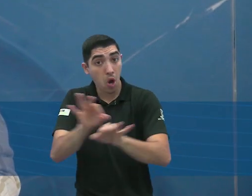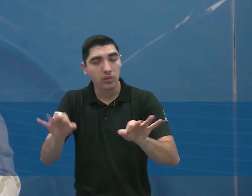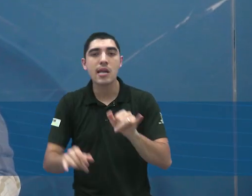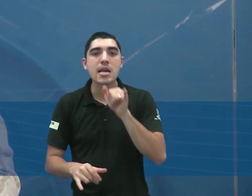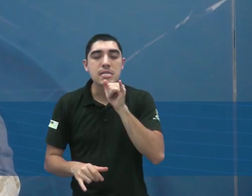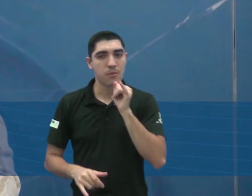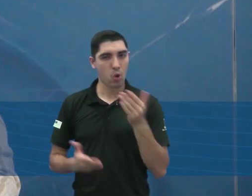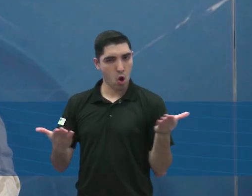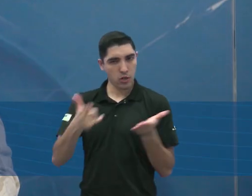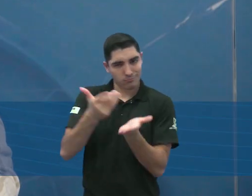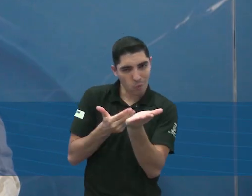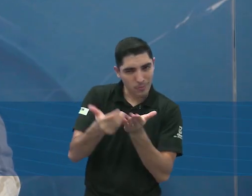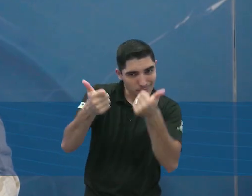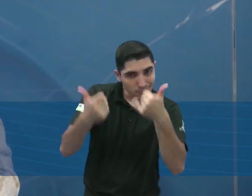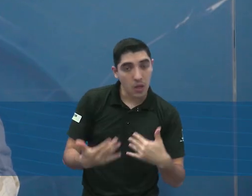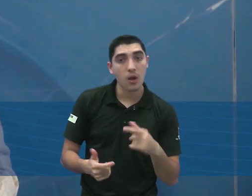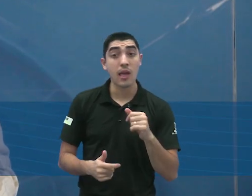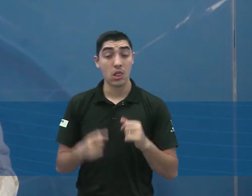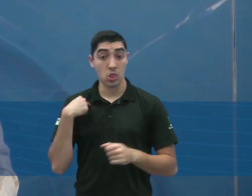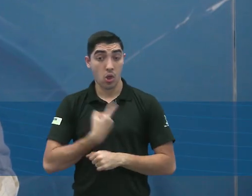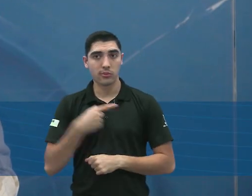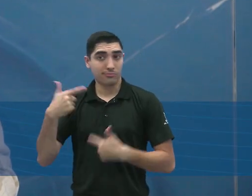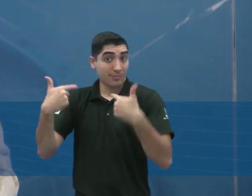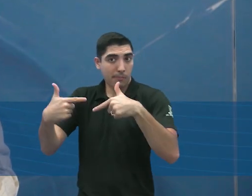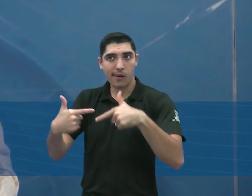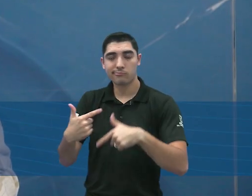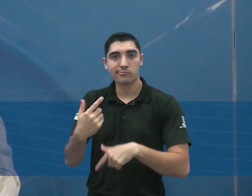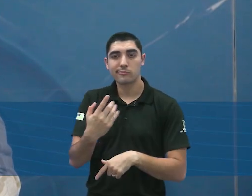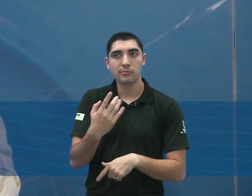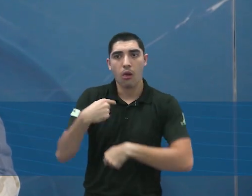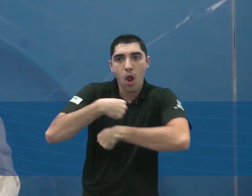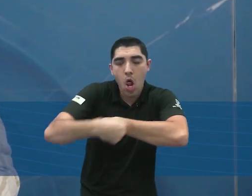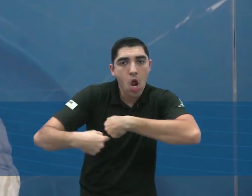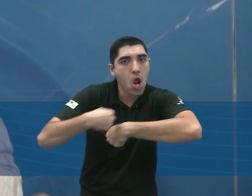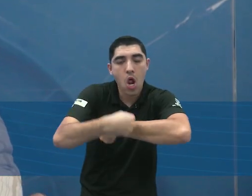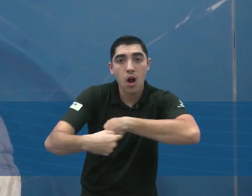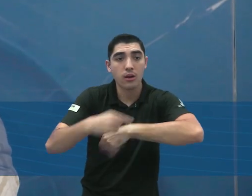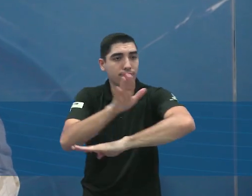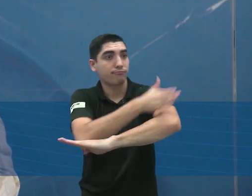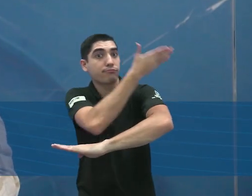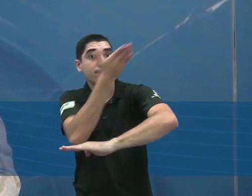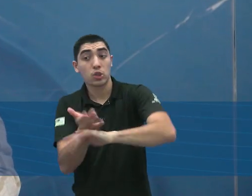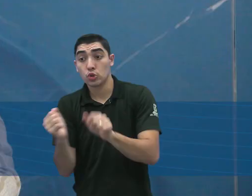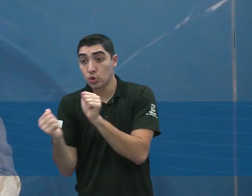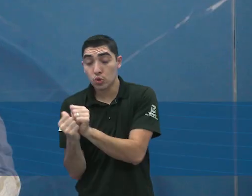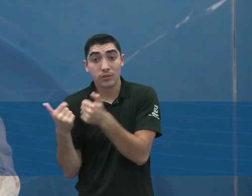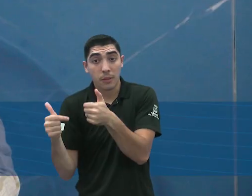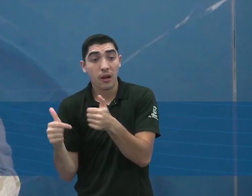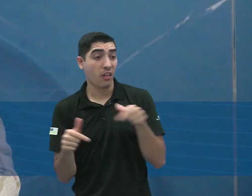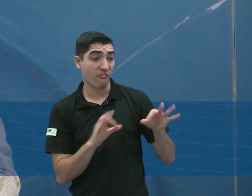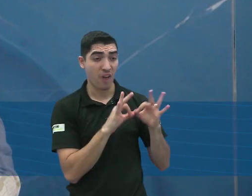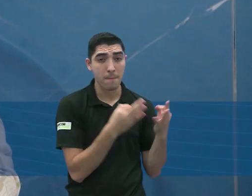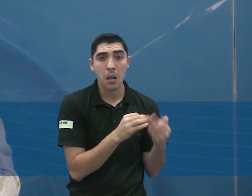né? Falando que a gente passa o maior tempo da nossa vida no trabalho, né? A gente passa mais tempo com os colegas de trabalho do que com a